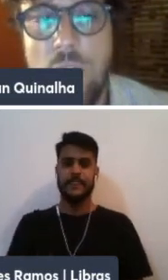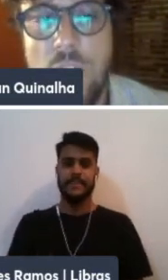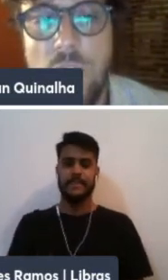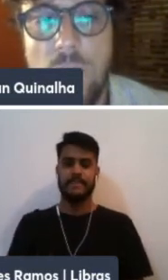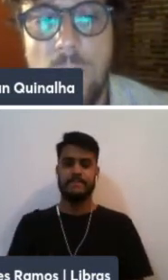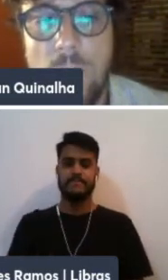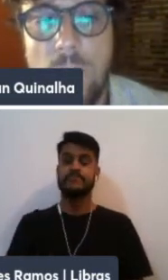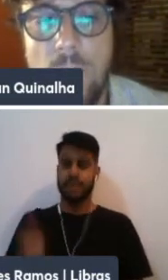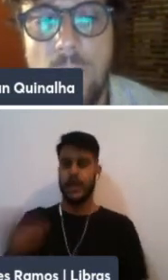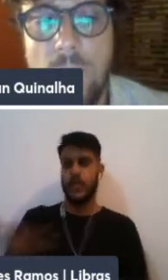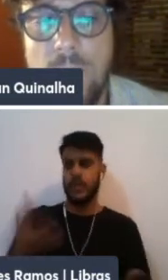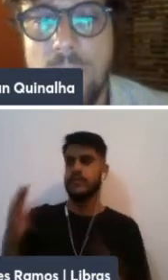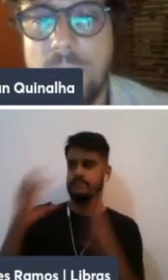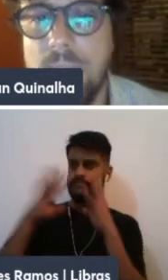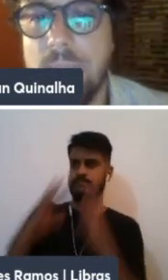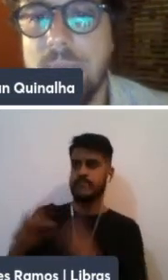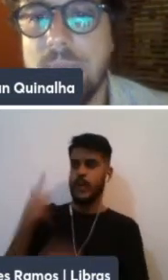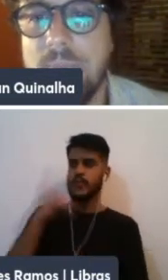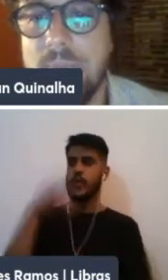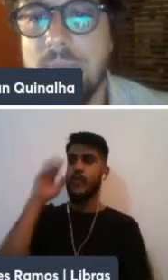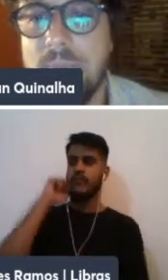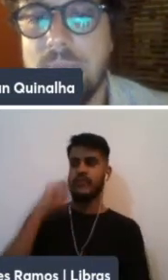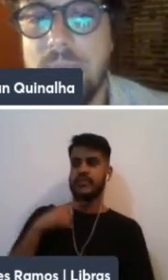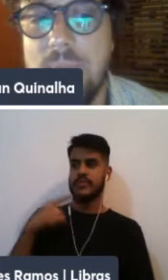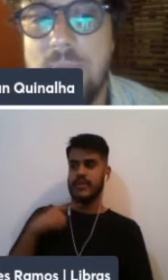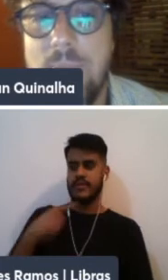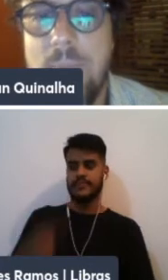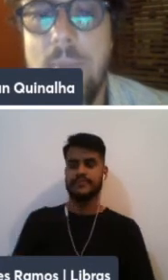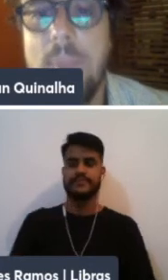Estamos te ouvindo. Tá. Sim.